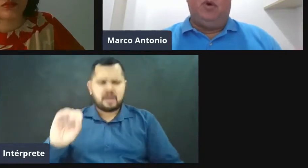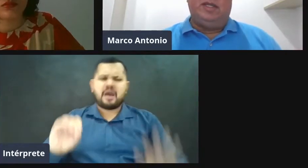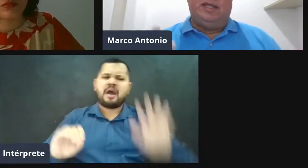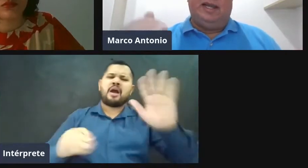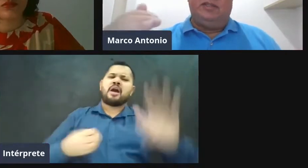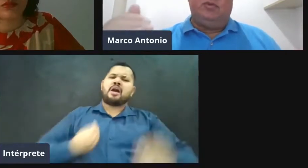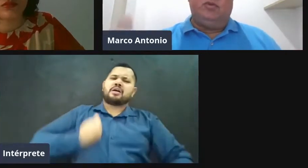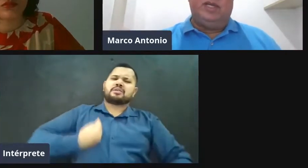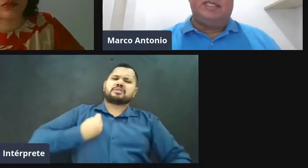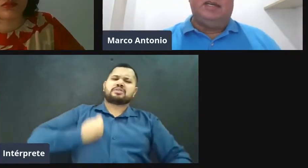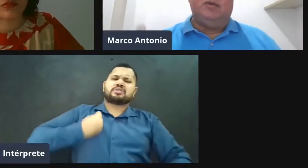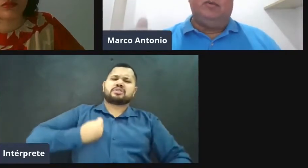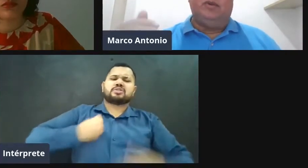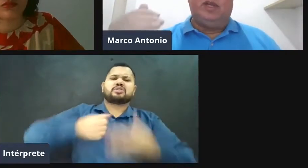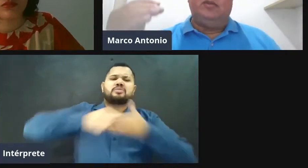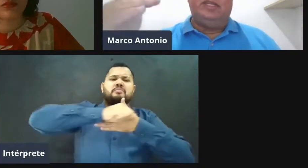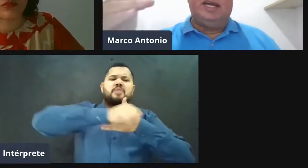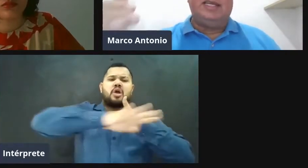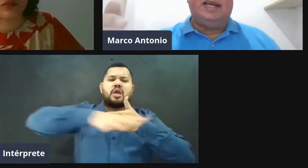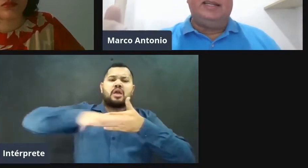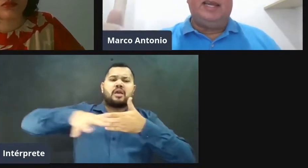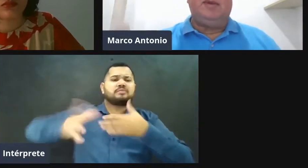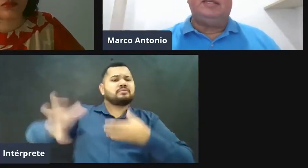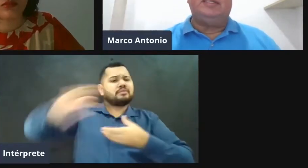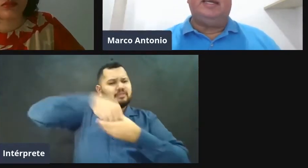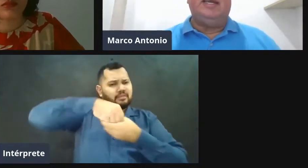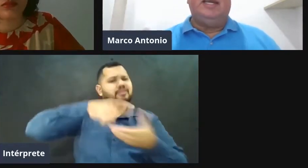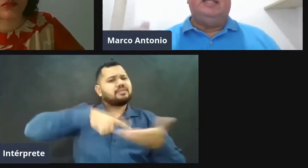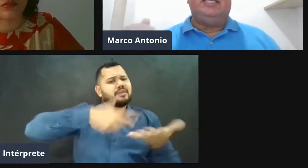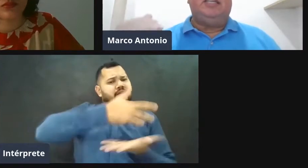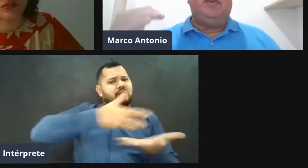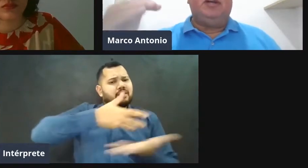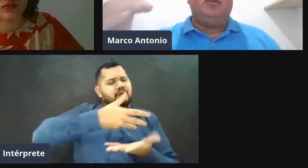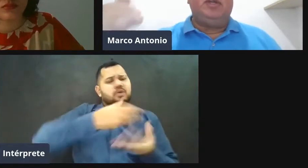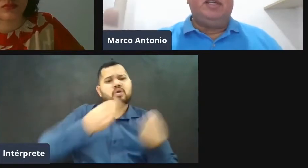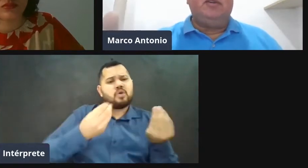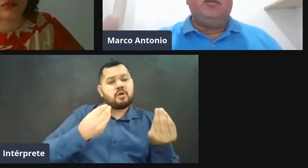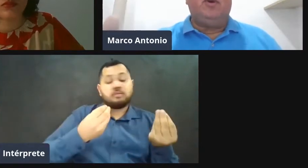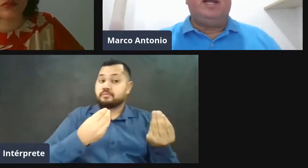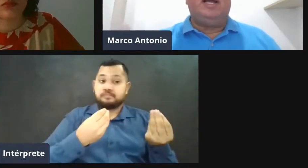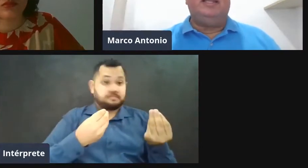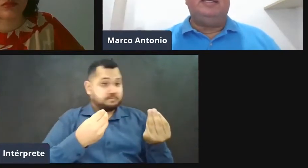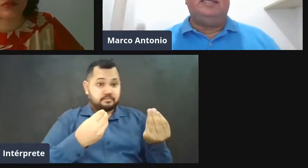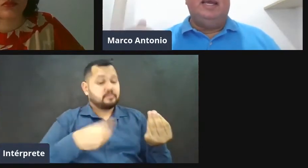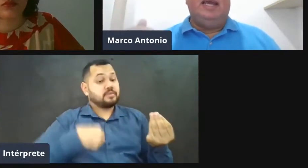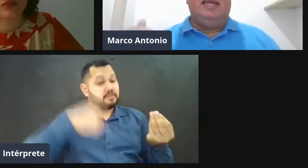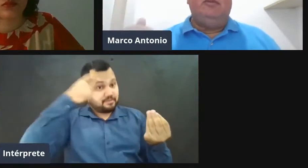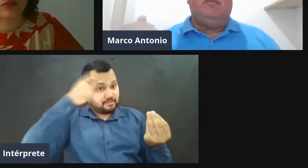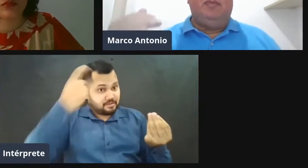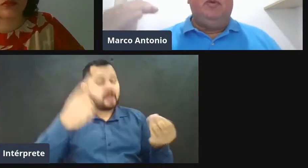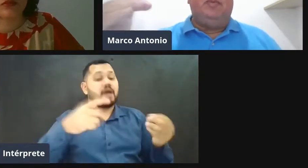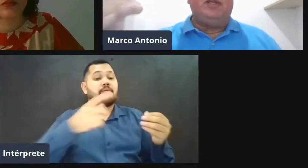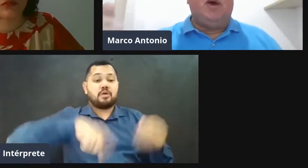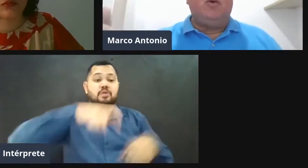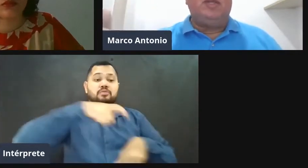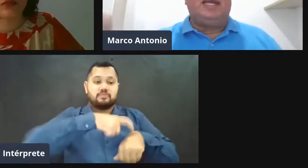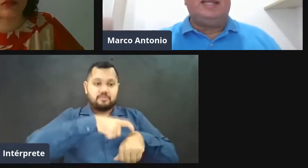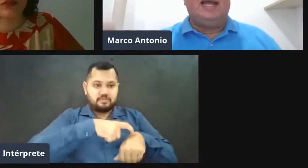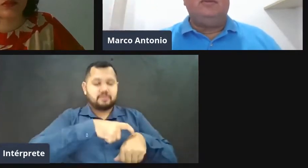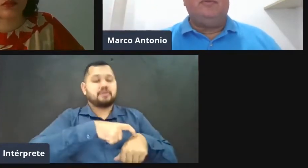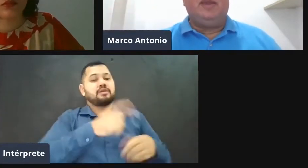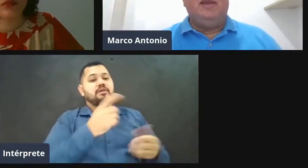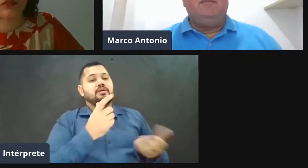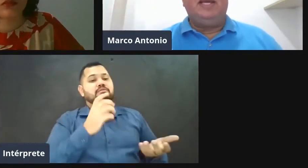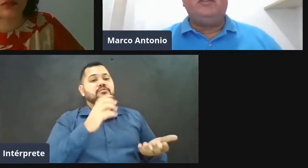que, por conta da estruturação das unidades acadêmicas, né, das edificações estando colocadas e do